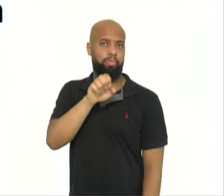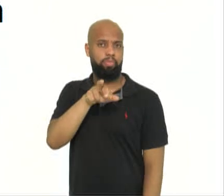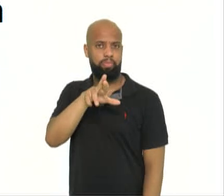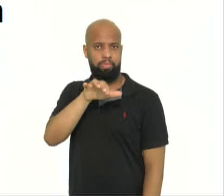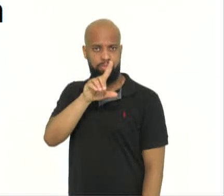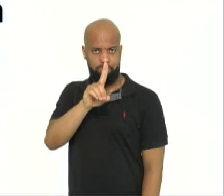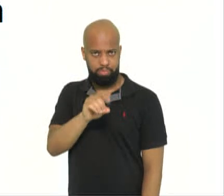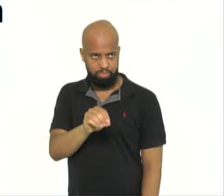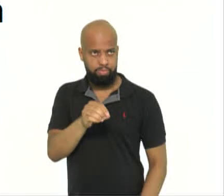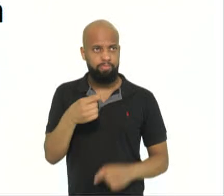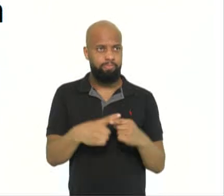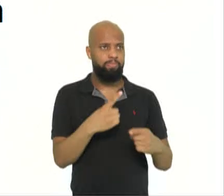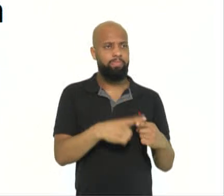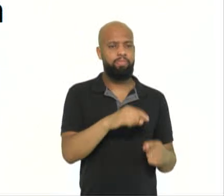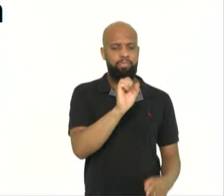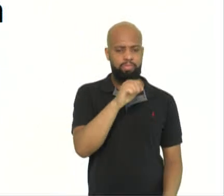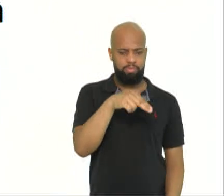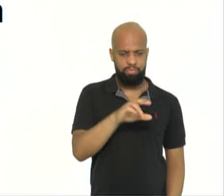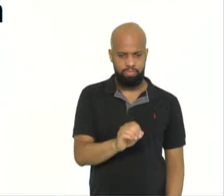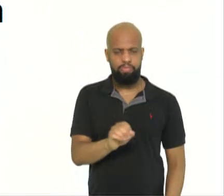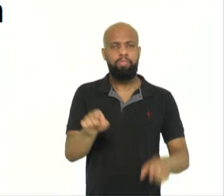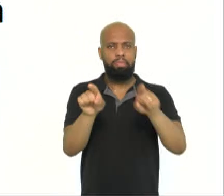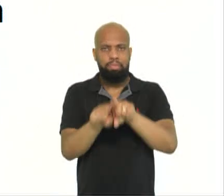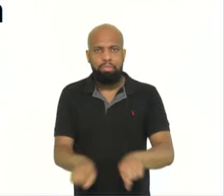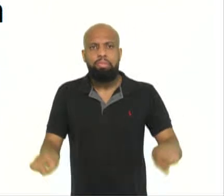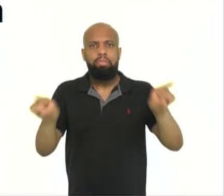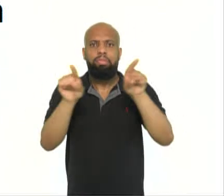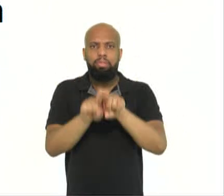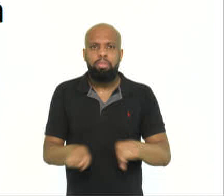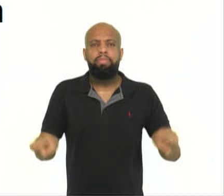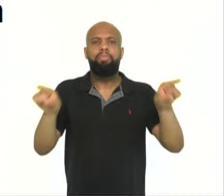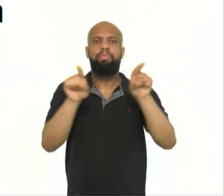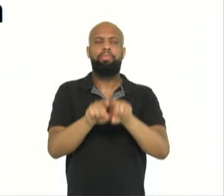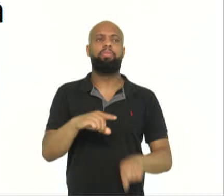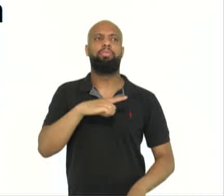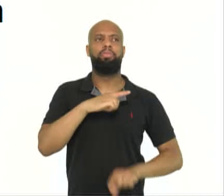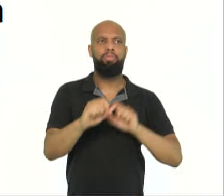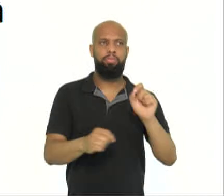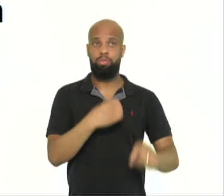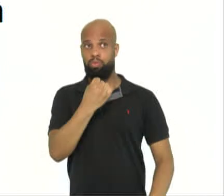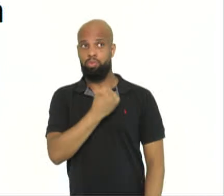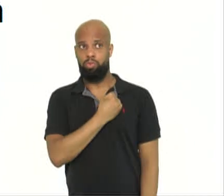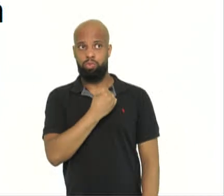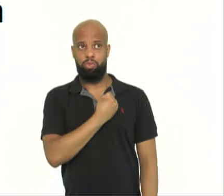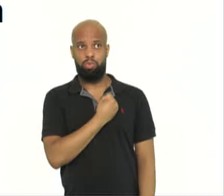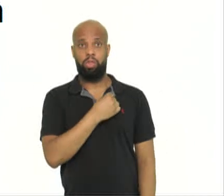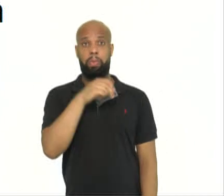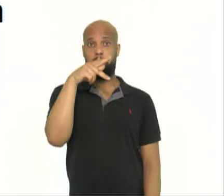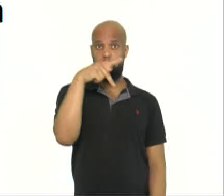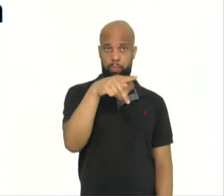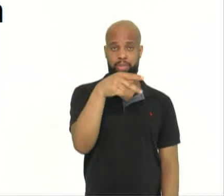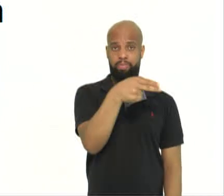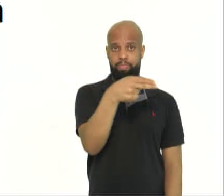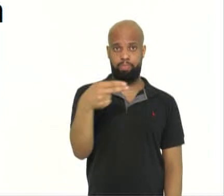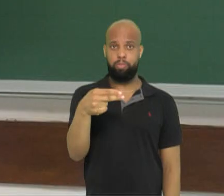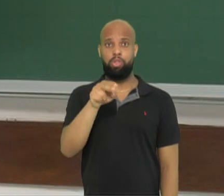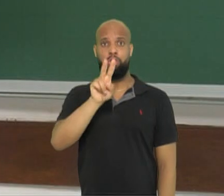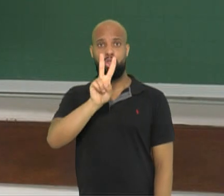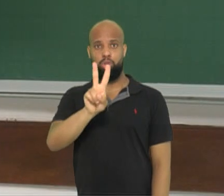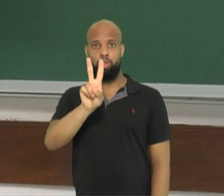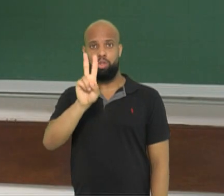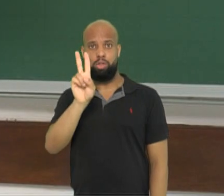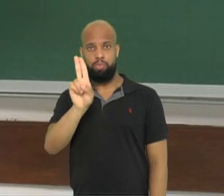função seno se repete a cada intervalo de amplitude 2π para valores de período igual a 2π,